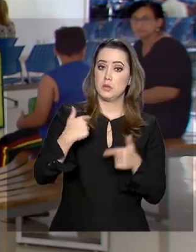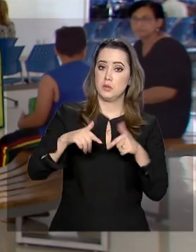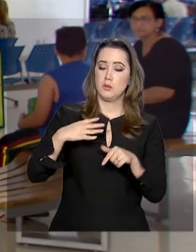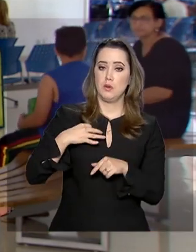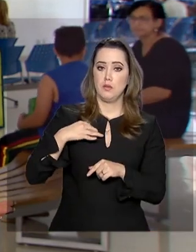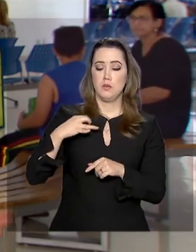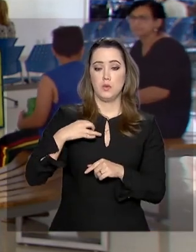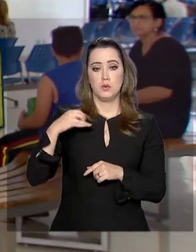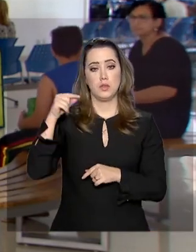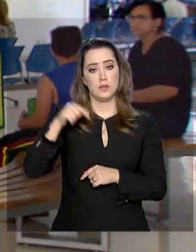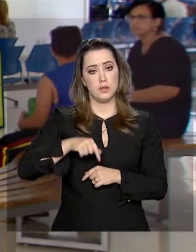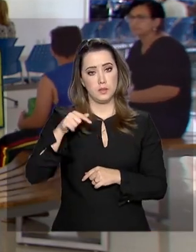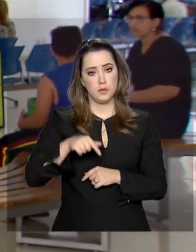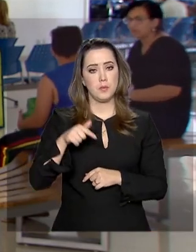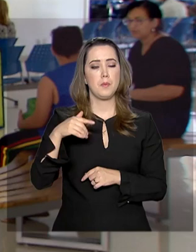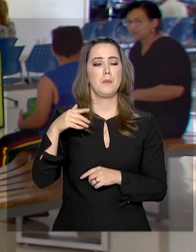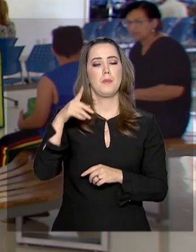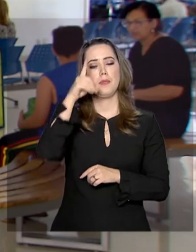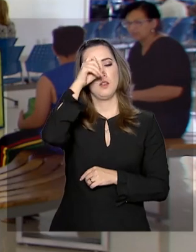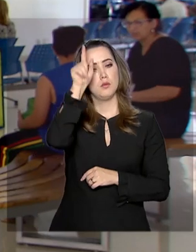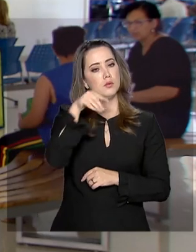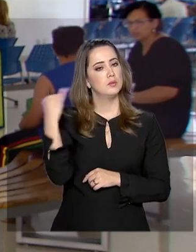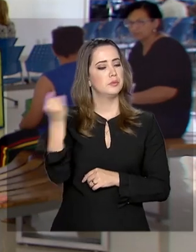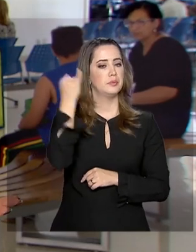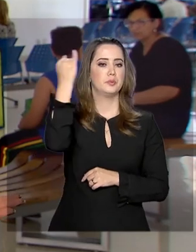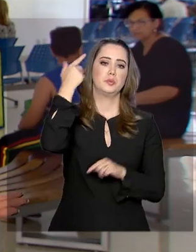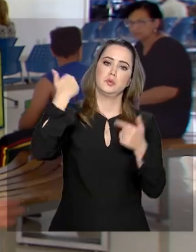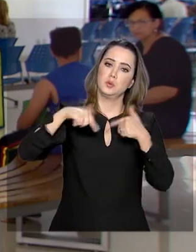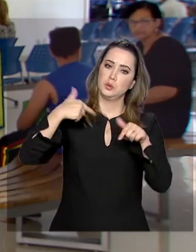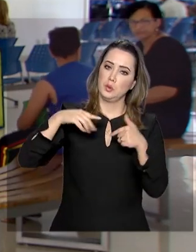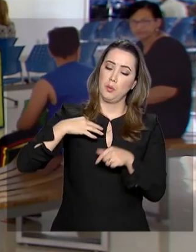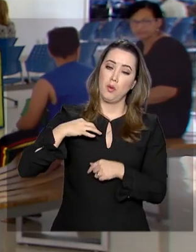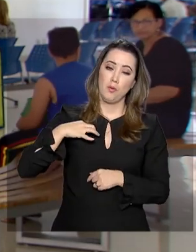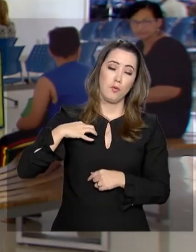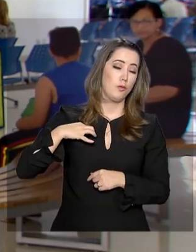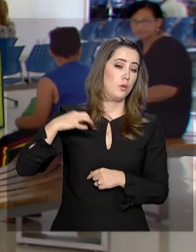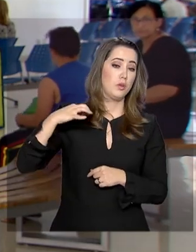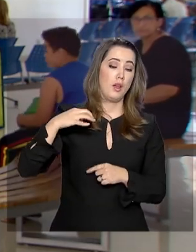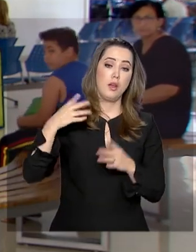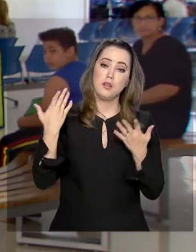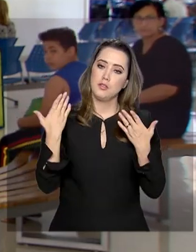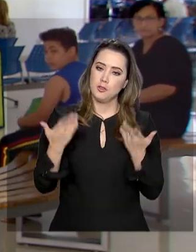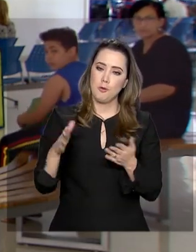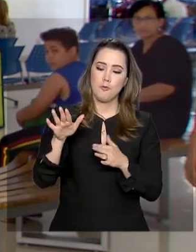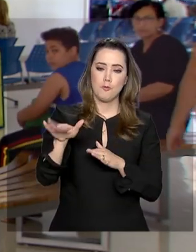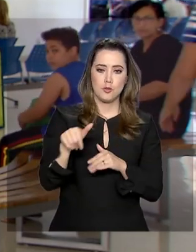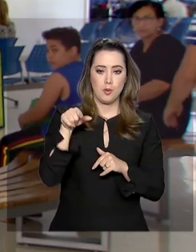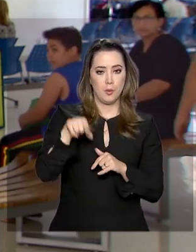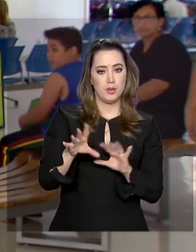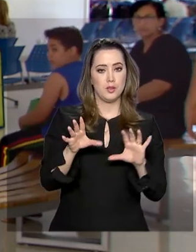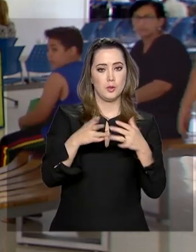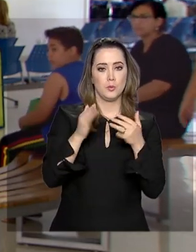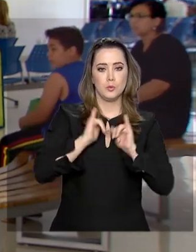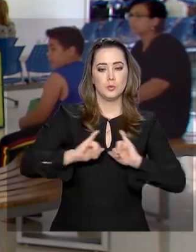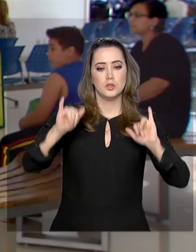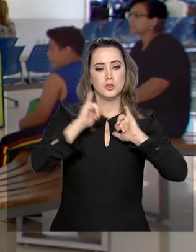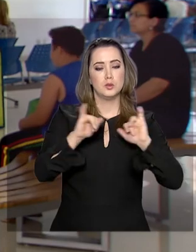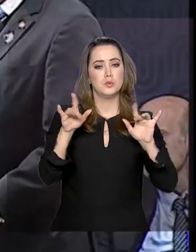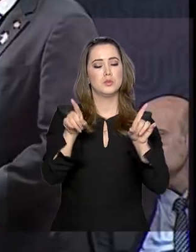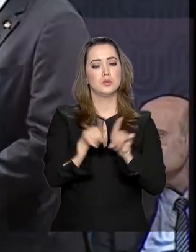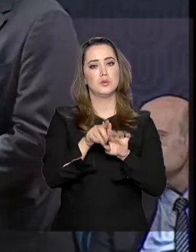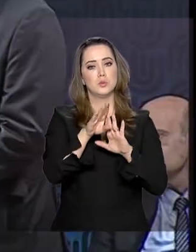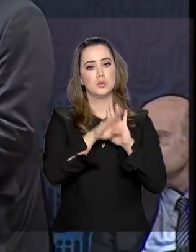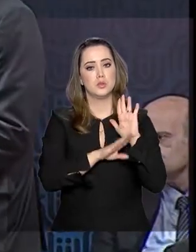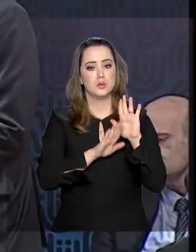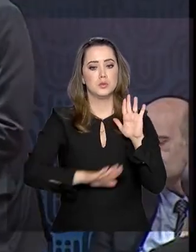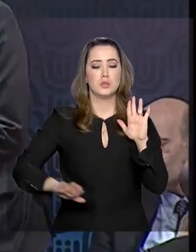aqui. O hospital é referência nesse tipo de ação e foi escolhido para o lançamento do Programa Nacional de Incentivo ao Voluntariado.